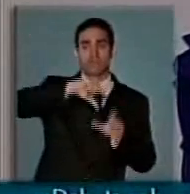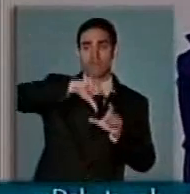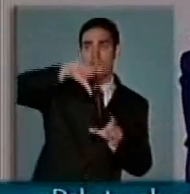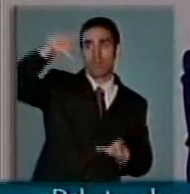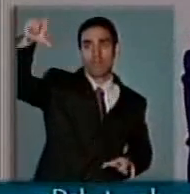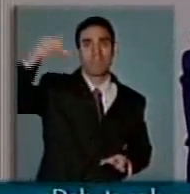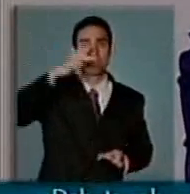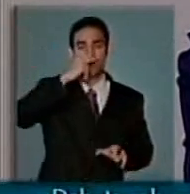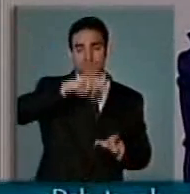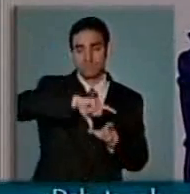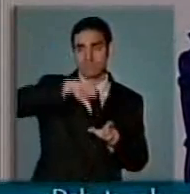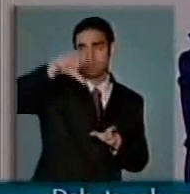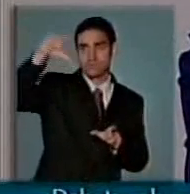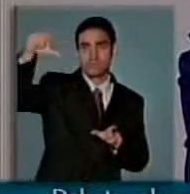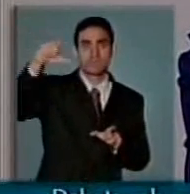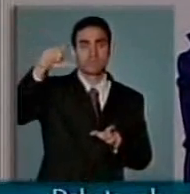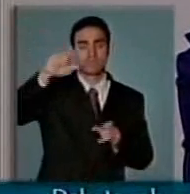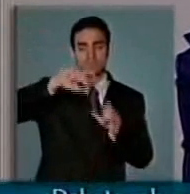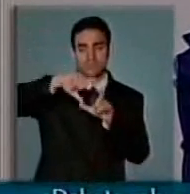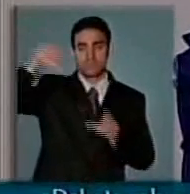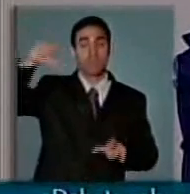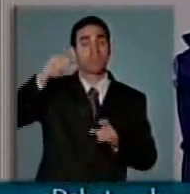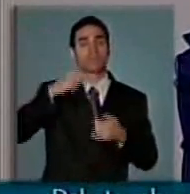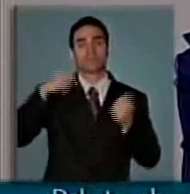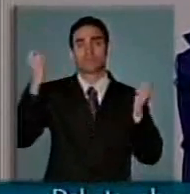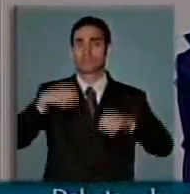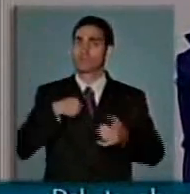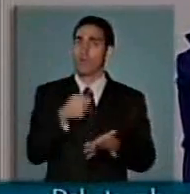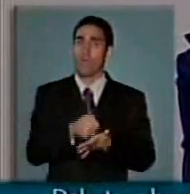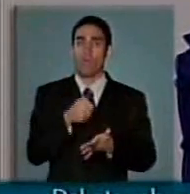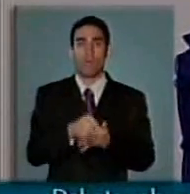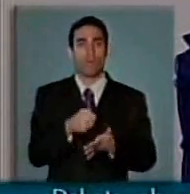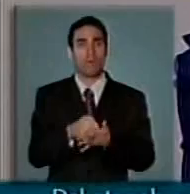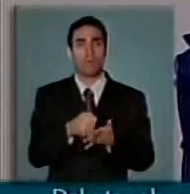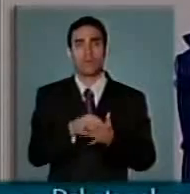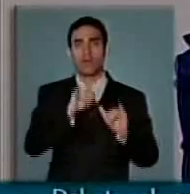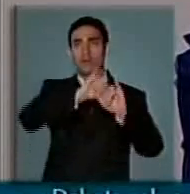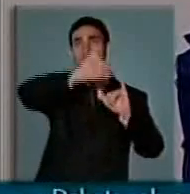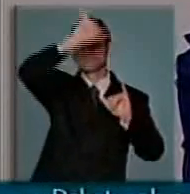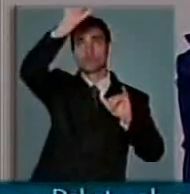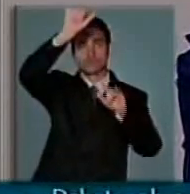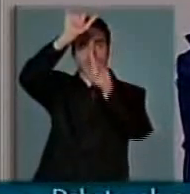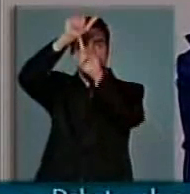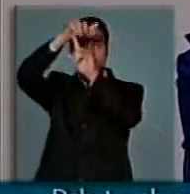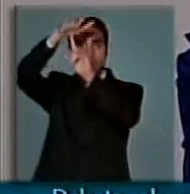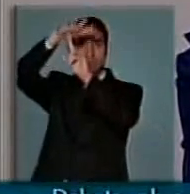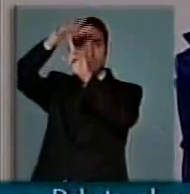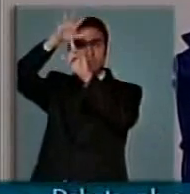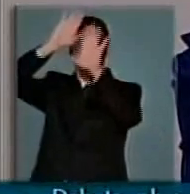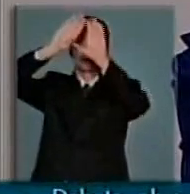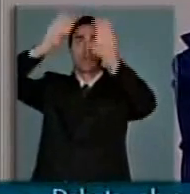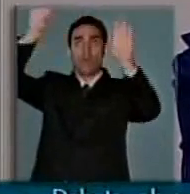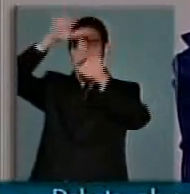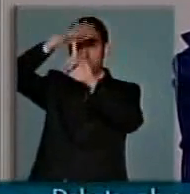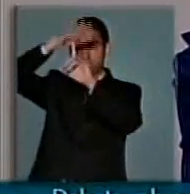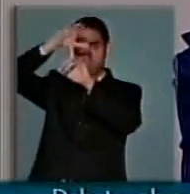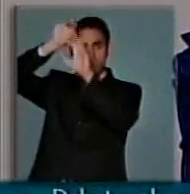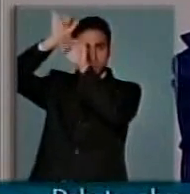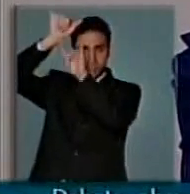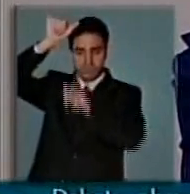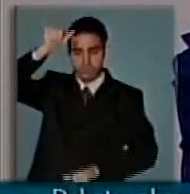que nós chamamos Europa-América do Sul, elas serão obrigadas a ter esse equipamento a bordo.